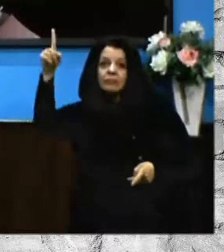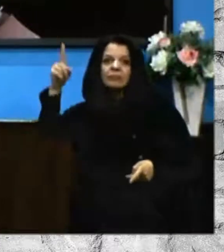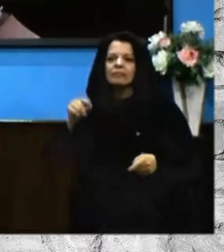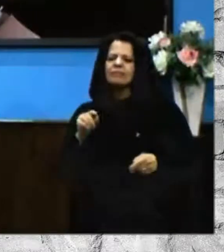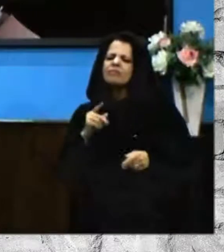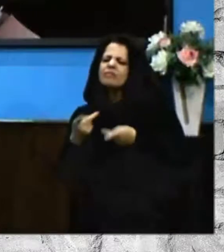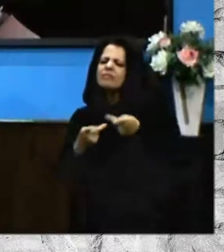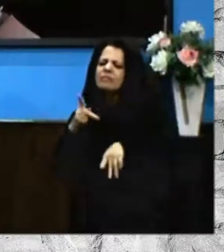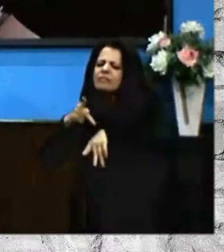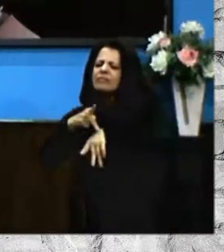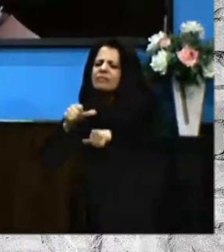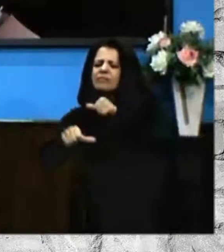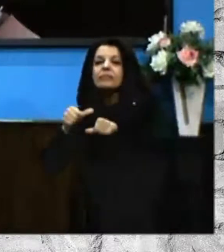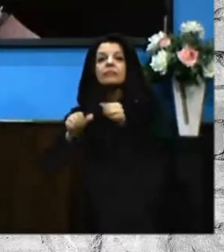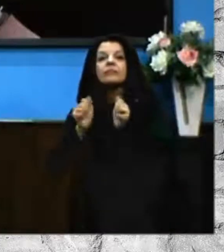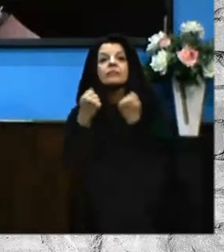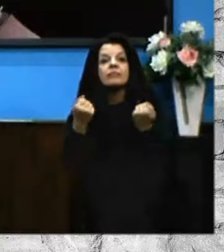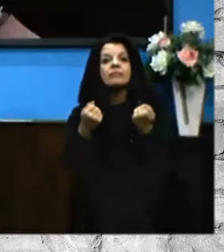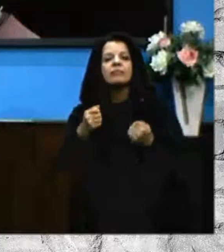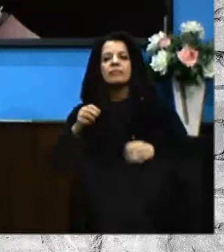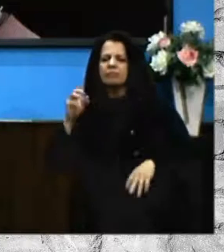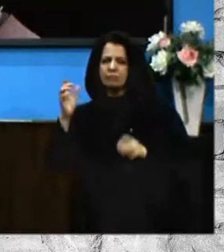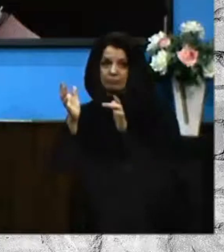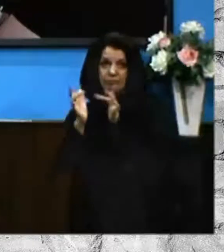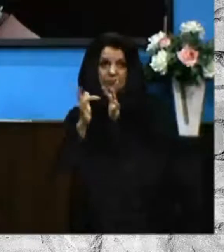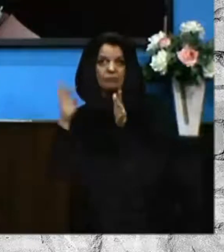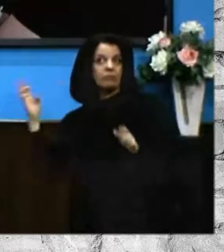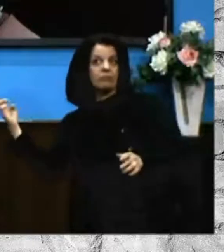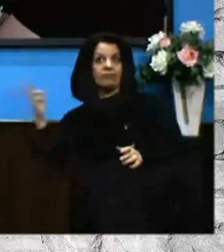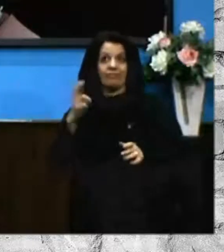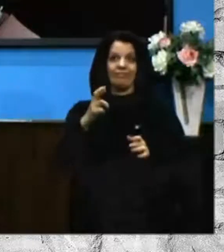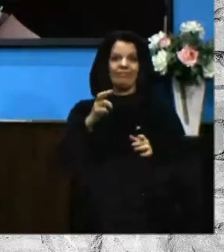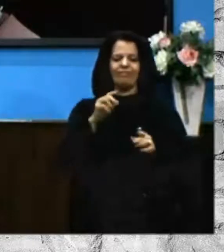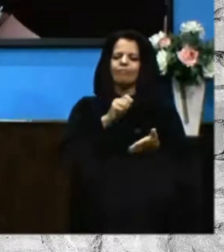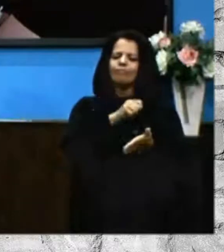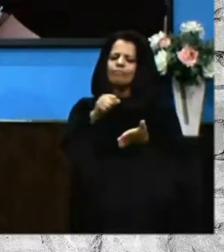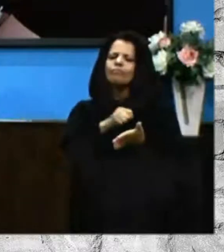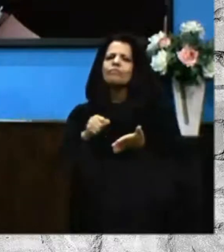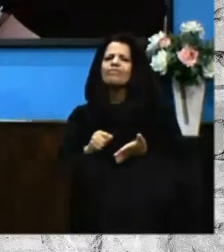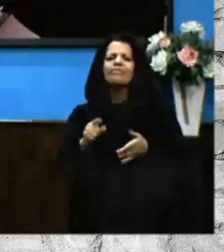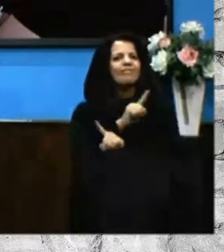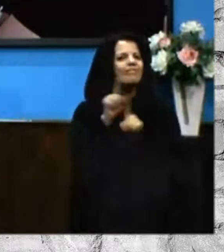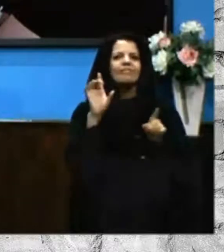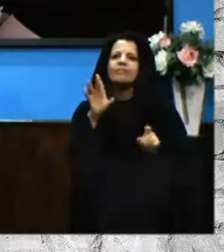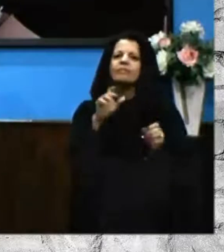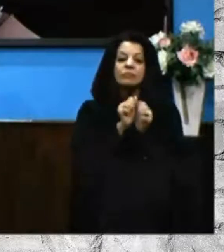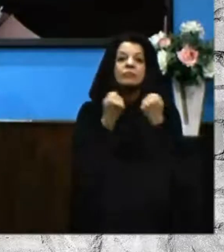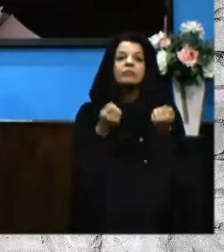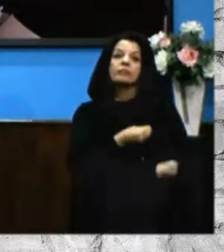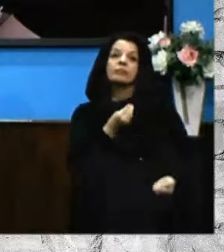pão. E Jesus lhe respondeu dizendo: Escrito está que nem só de pão viverá o